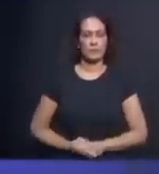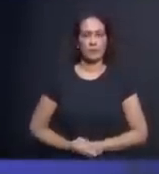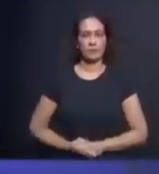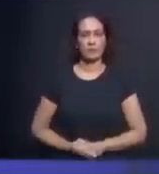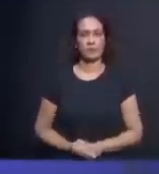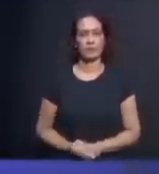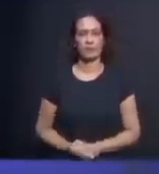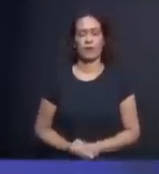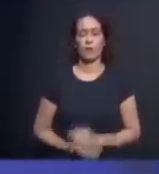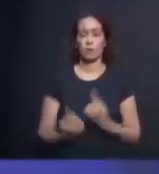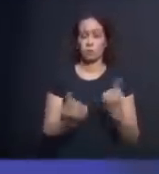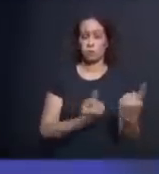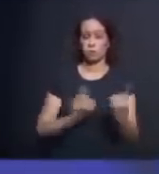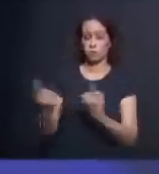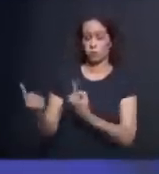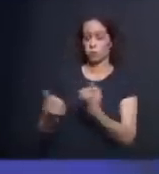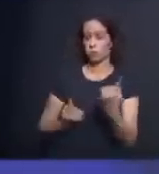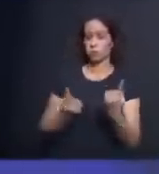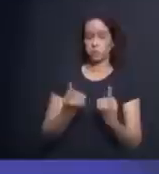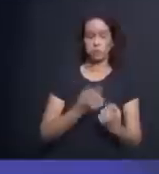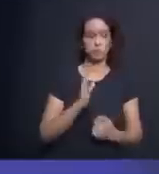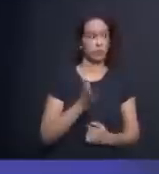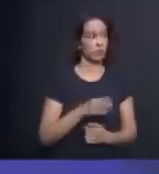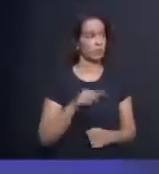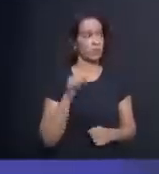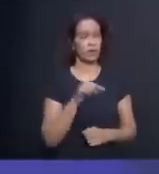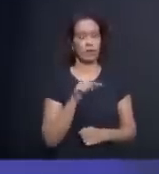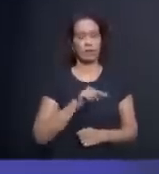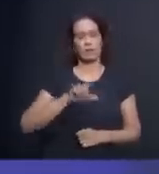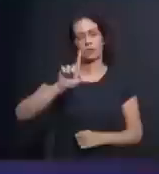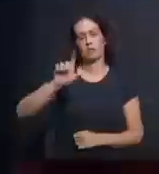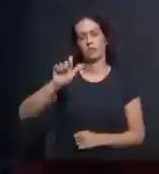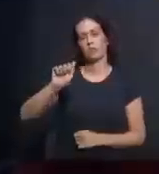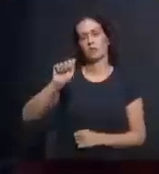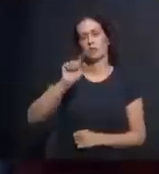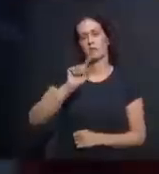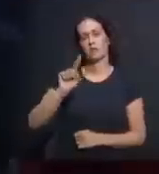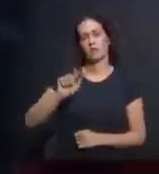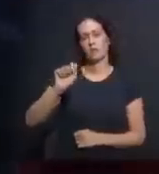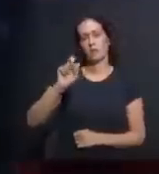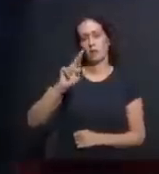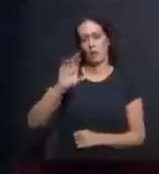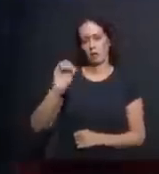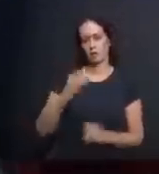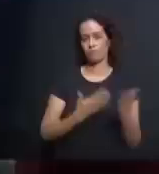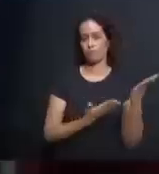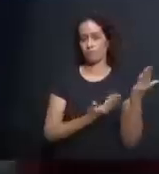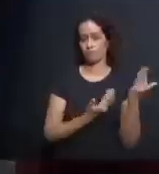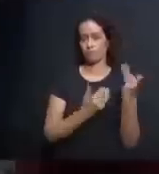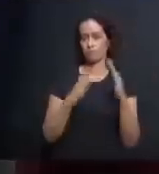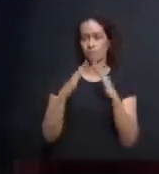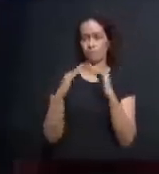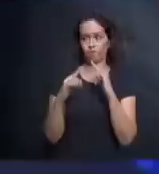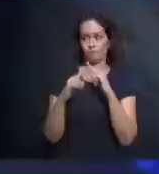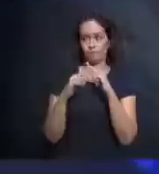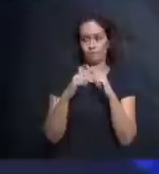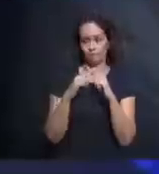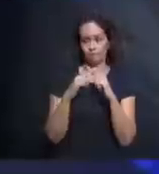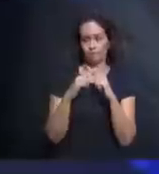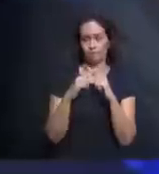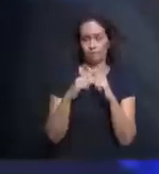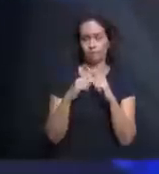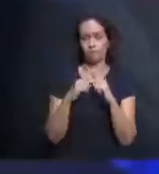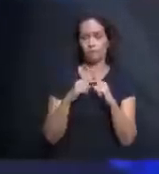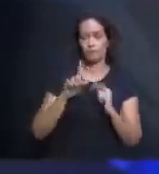Enquanto o pessoal está vindo, gente, esse aqui é o Lázaro. O Lázaro é um jovem da nossa igreja. E o Lázaro,